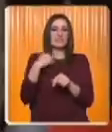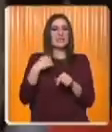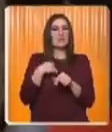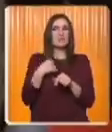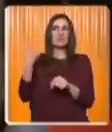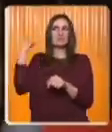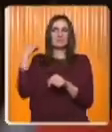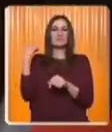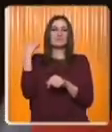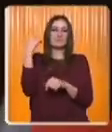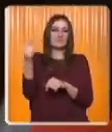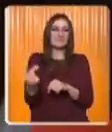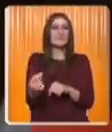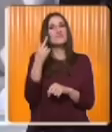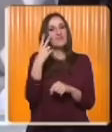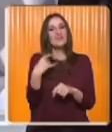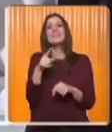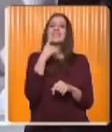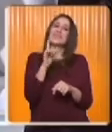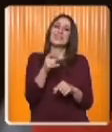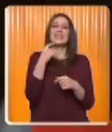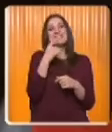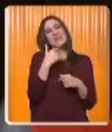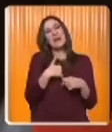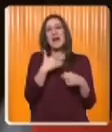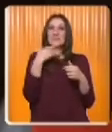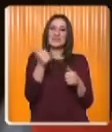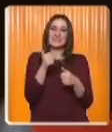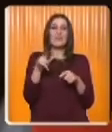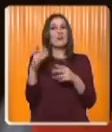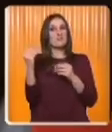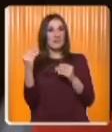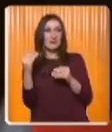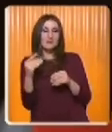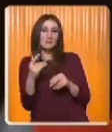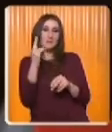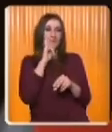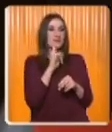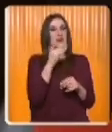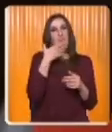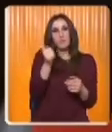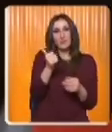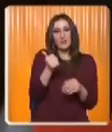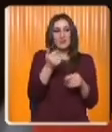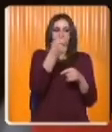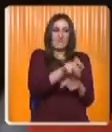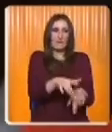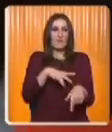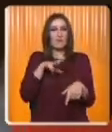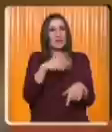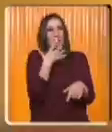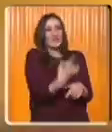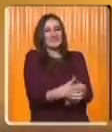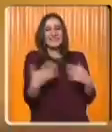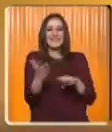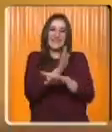Ah, pronto. Ainda viu. E então o que é que ele disse? Estava bonito. Agora já foi com algum medo, ficou uma mulher toda jeitosa cá. Vamos ver o antes e